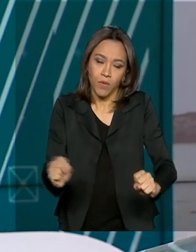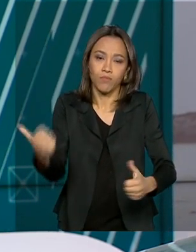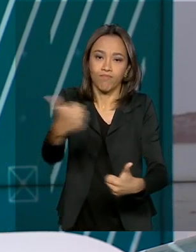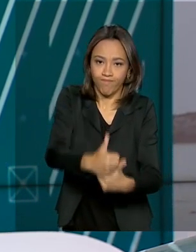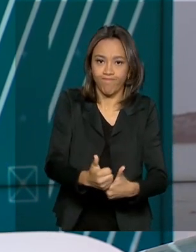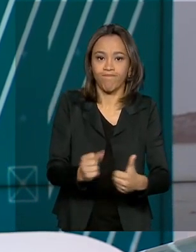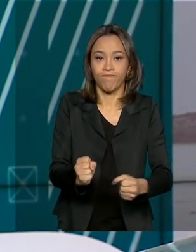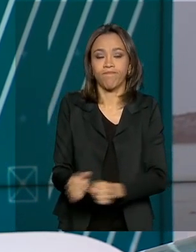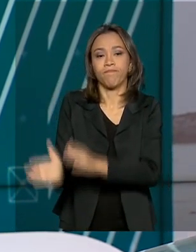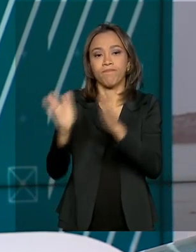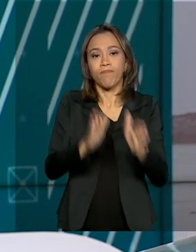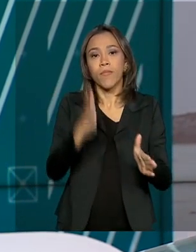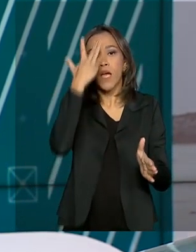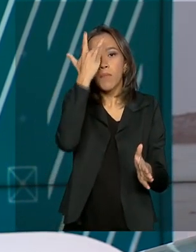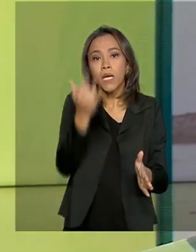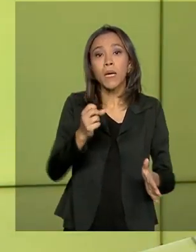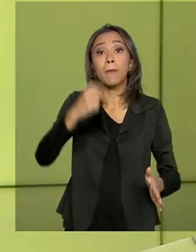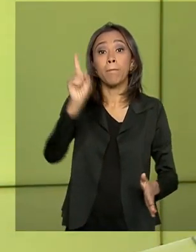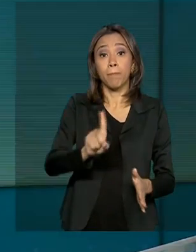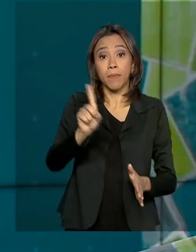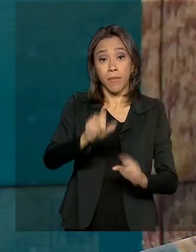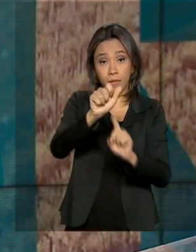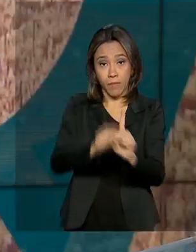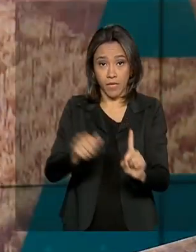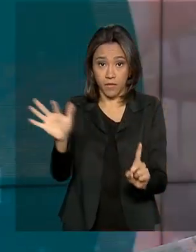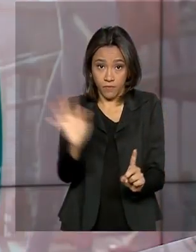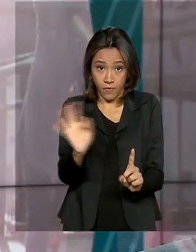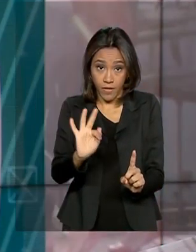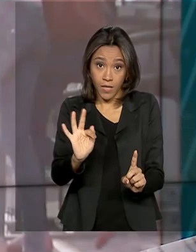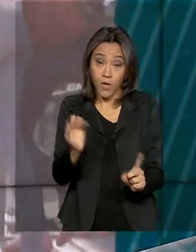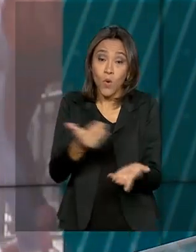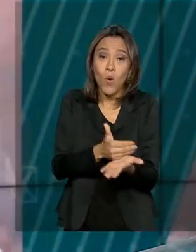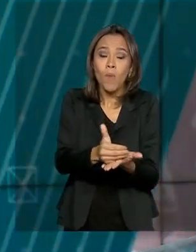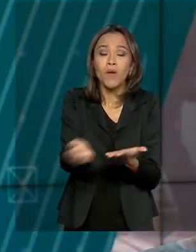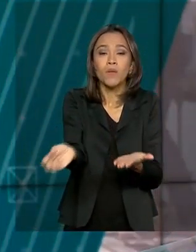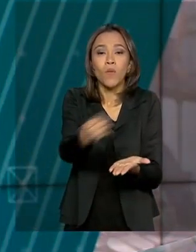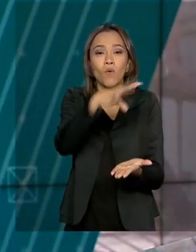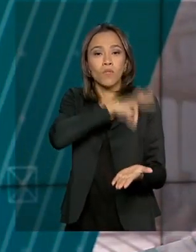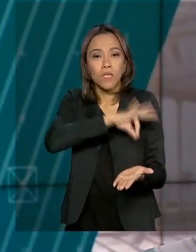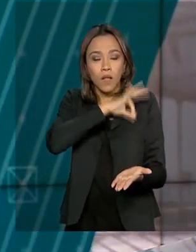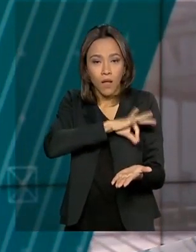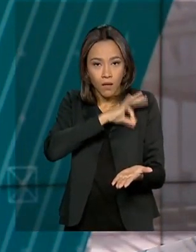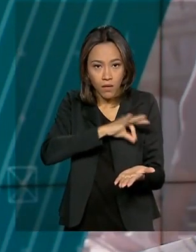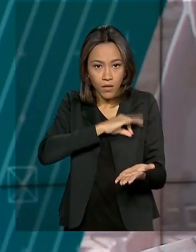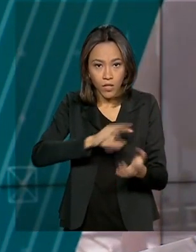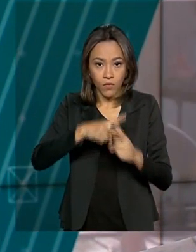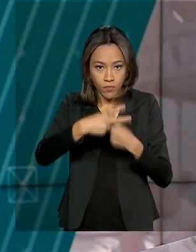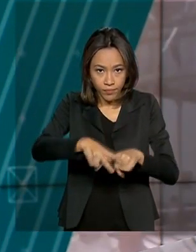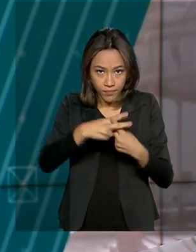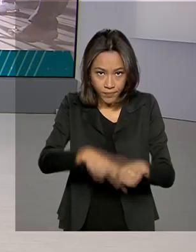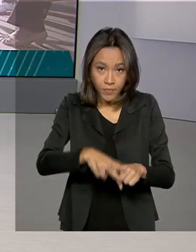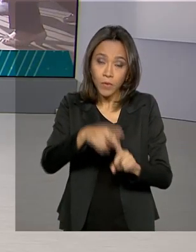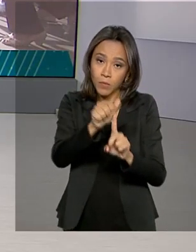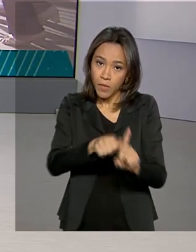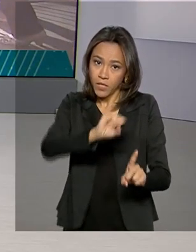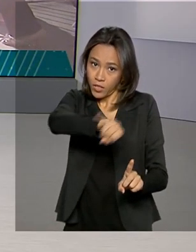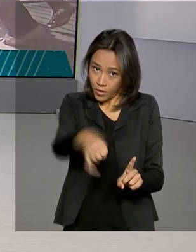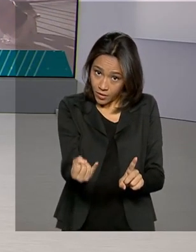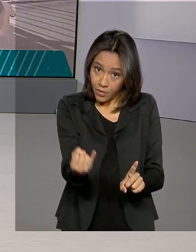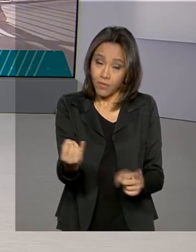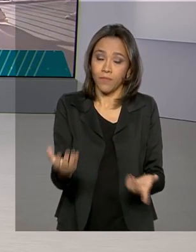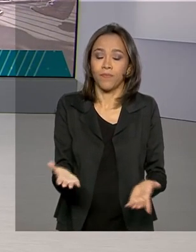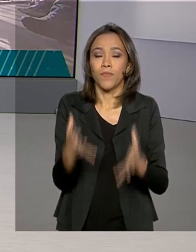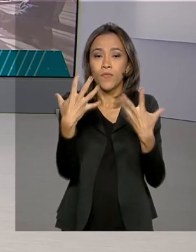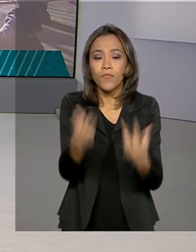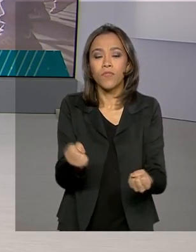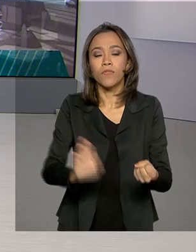A partir de amanhã, 1º de fevereiro, começa a valer o novo valor do salário mínimo, que foi reajustado em janeiro. Vamos a São